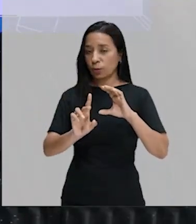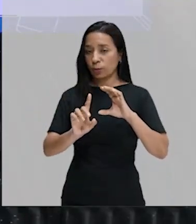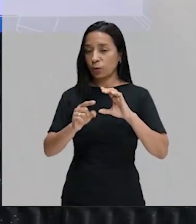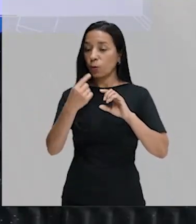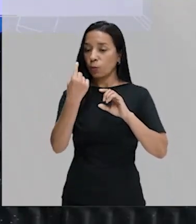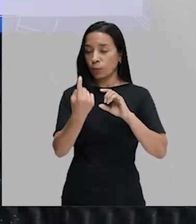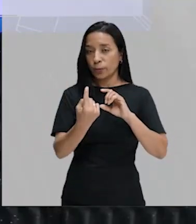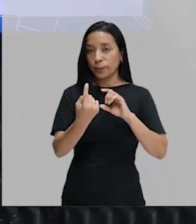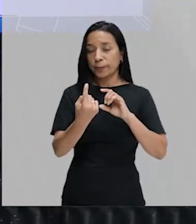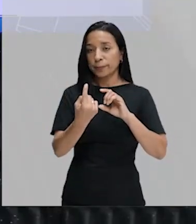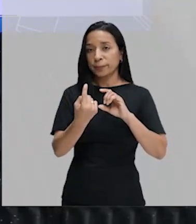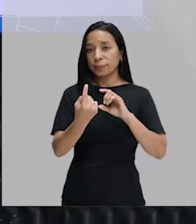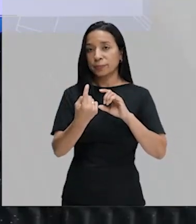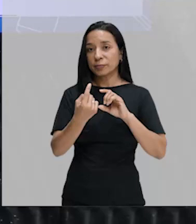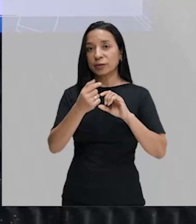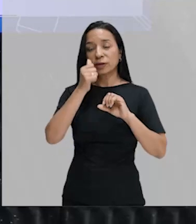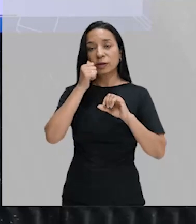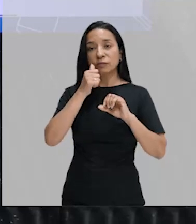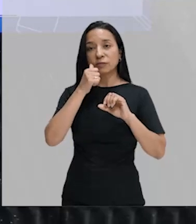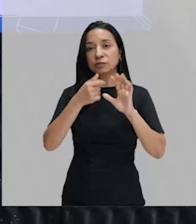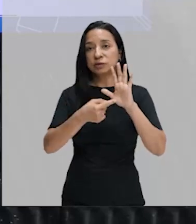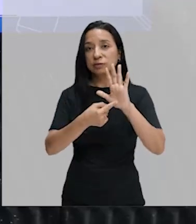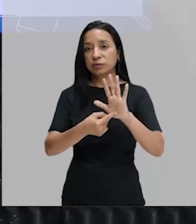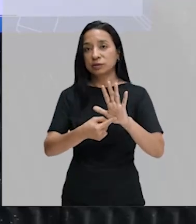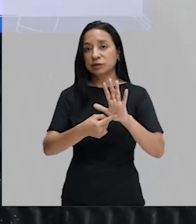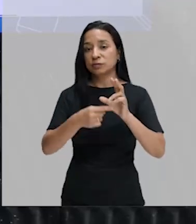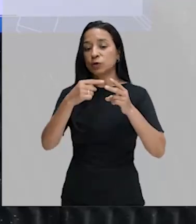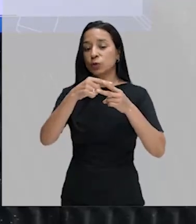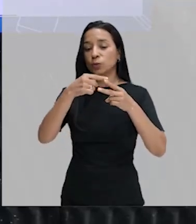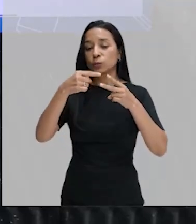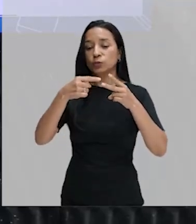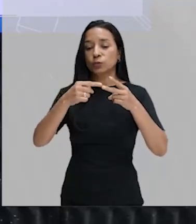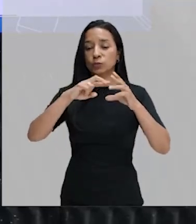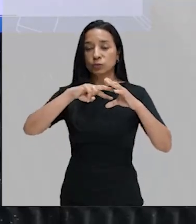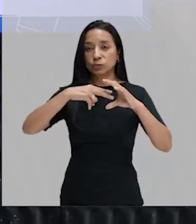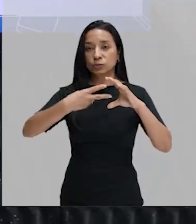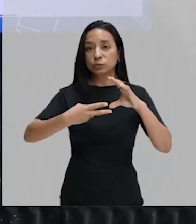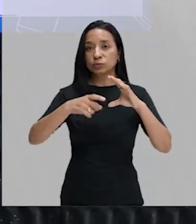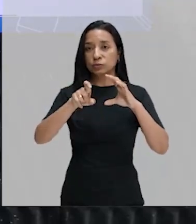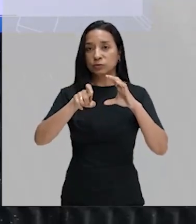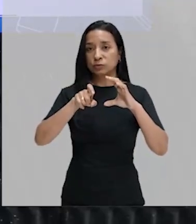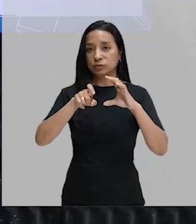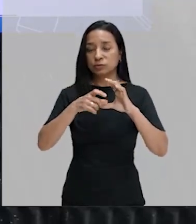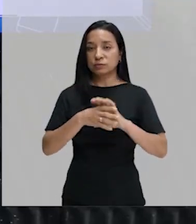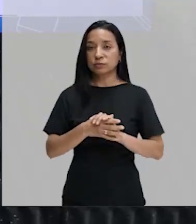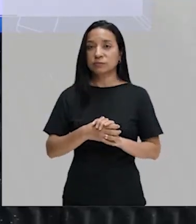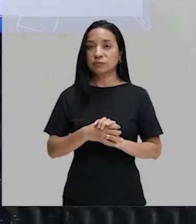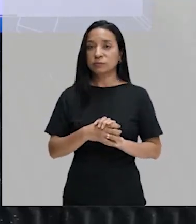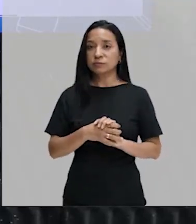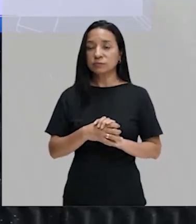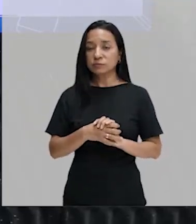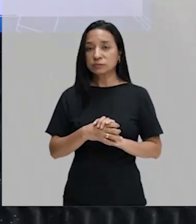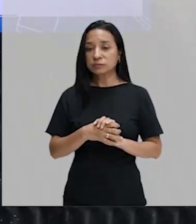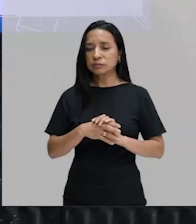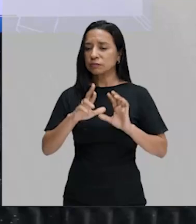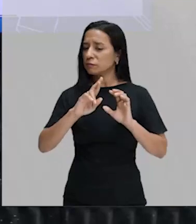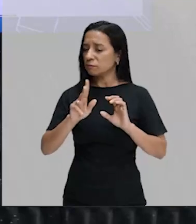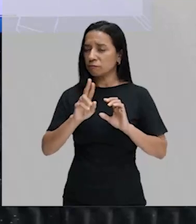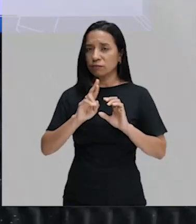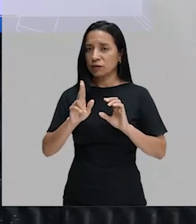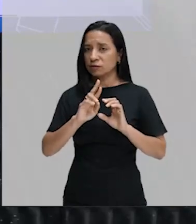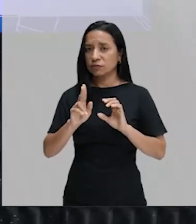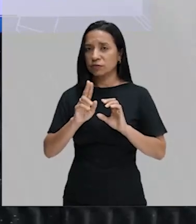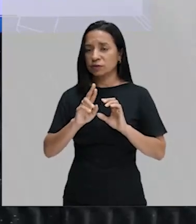cromossomo X. E as fêmeas apresentam 2 cromossomos X. Tá? Totalmente diferente o